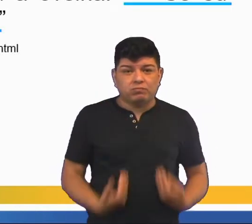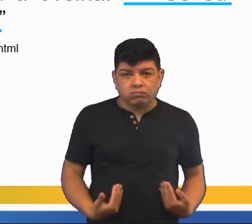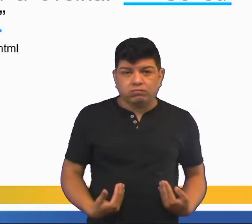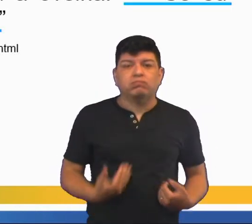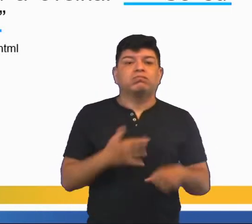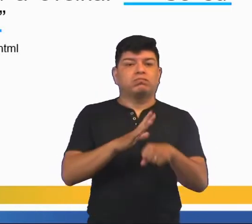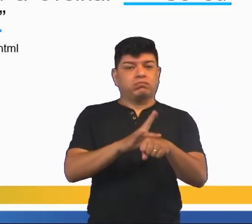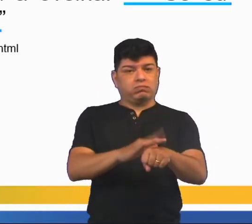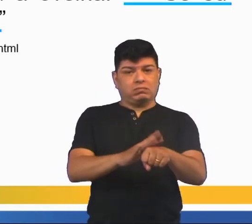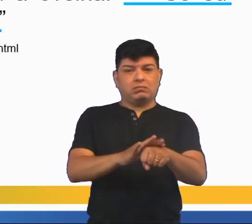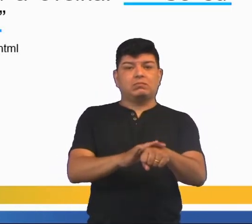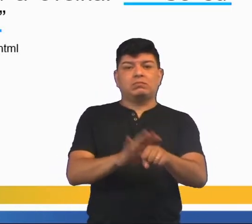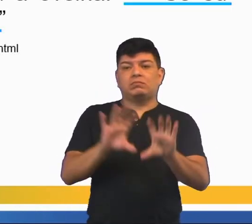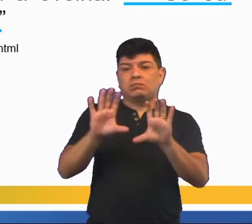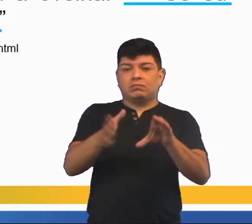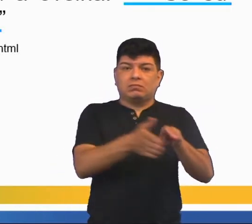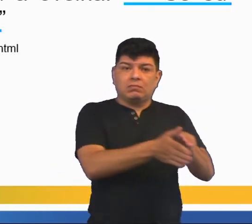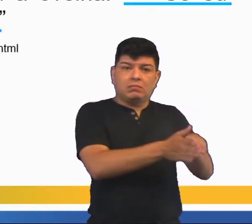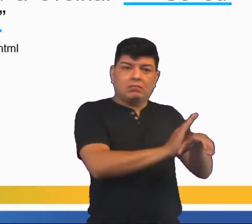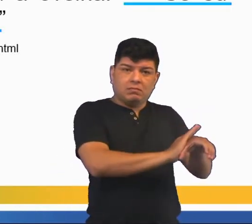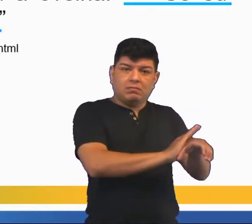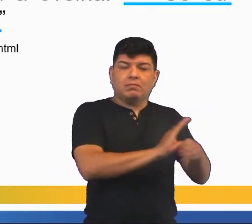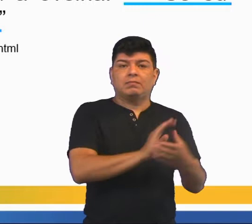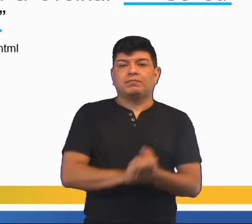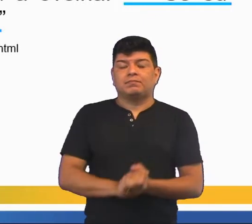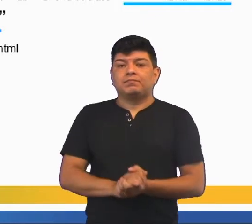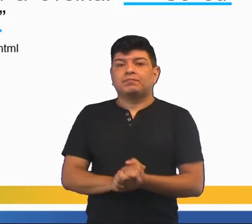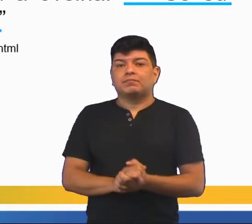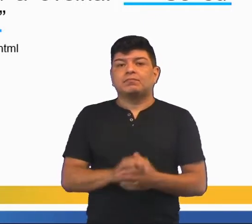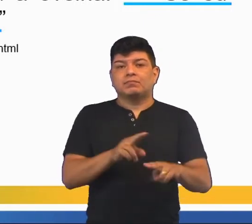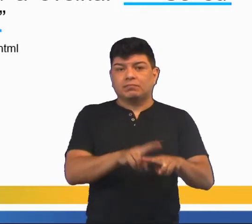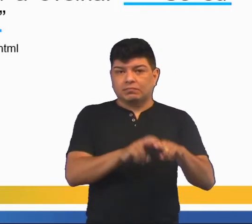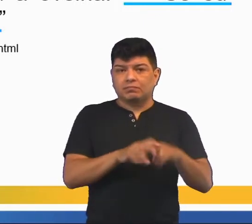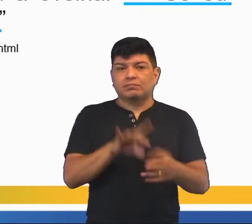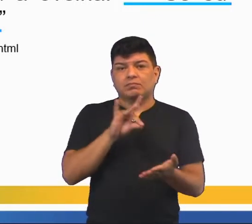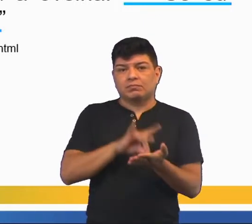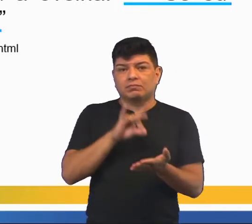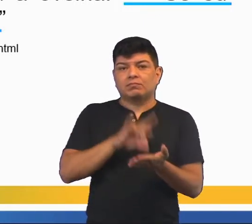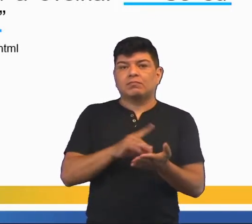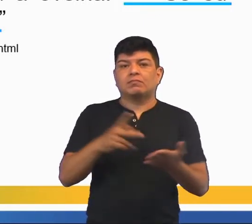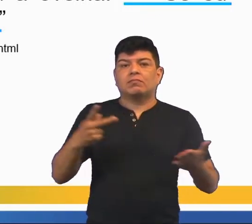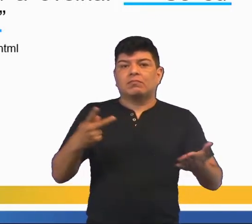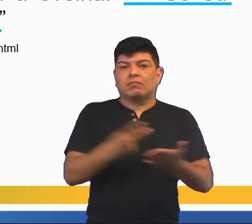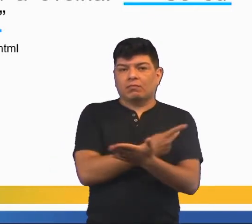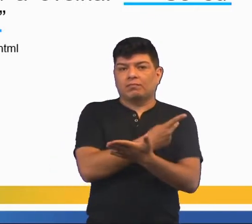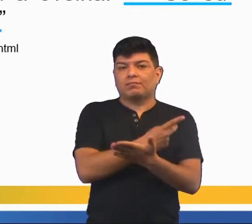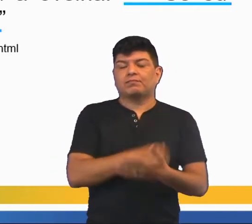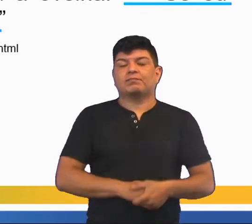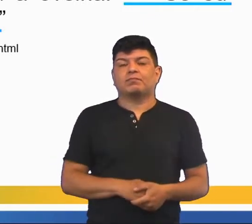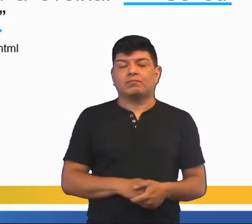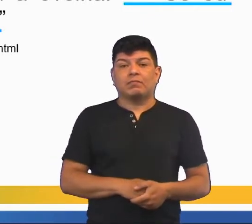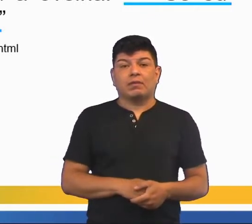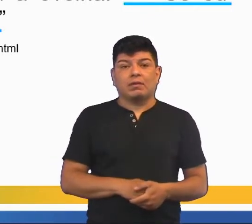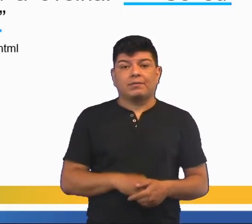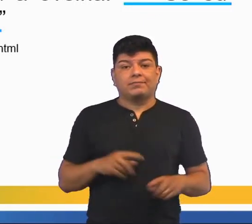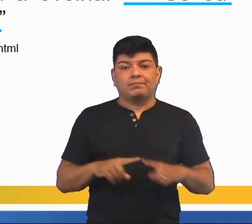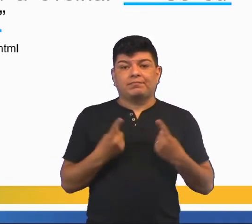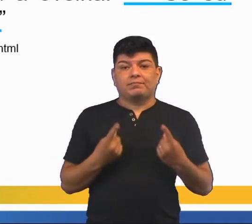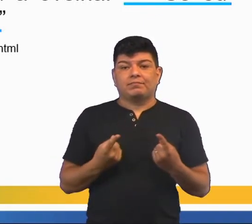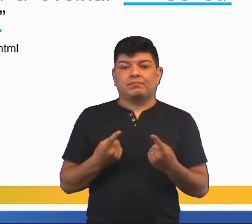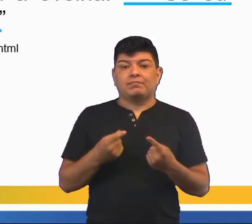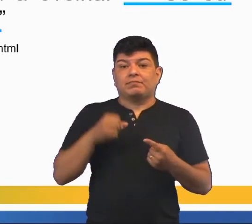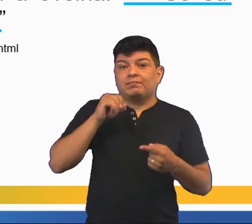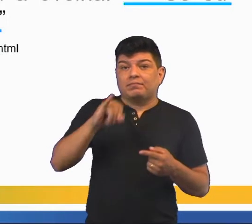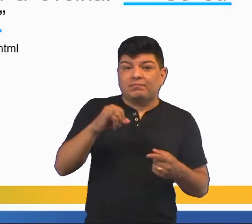ficou doente lá na sua toca, né? Então, realmente isso aconteceu com ele. Agora, quando fala,